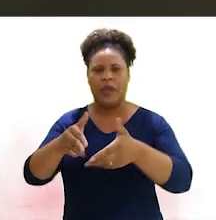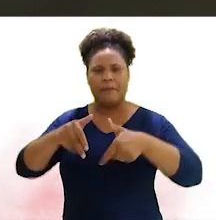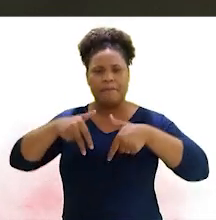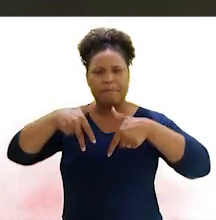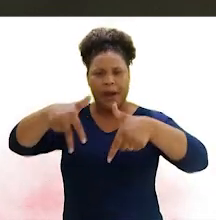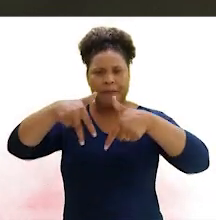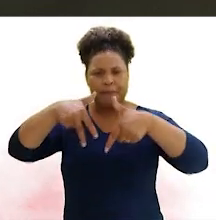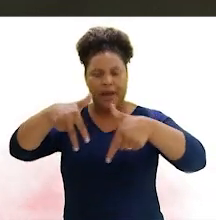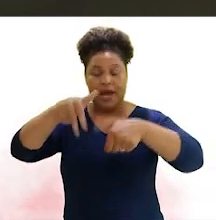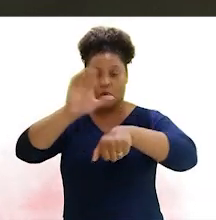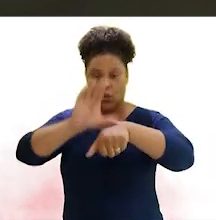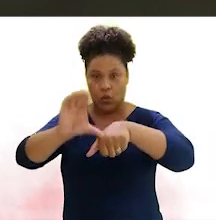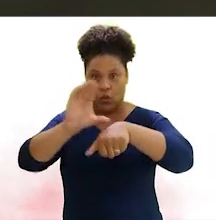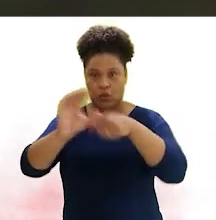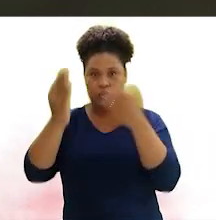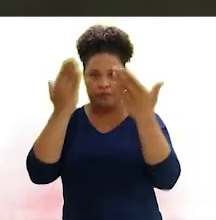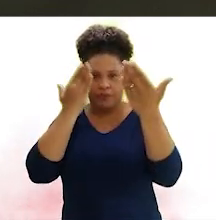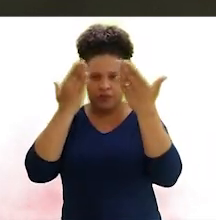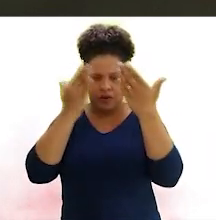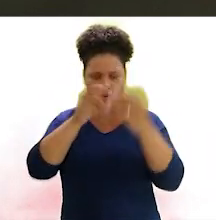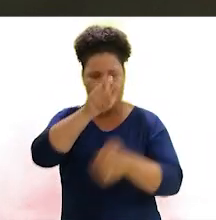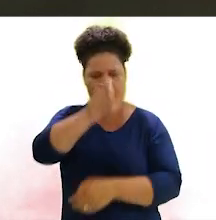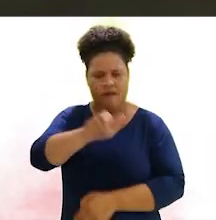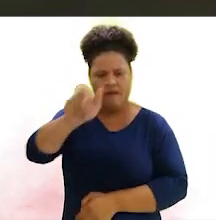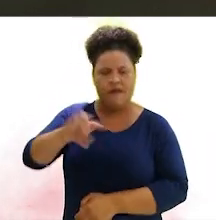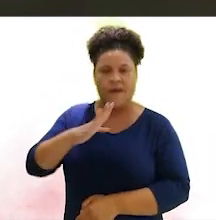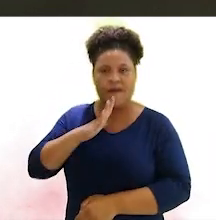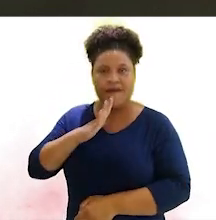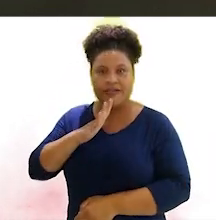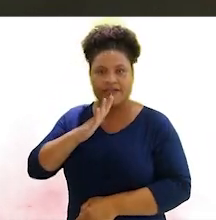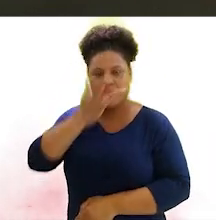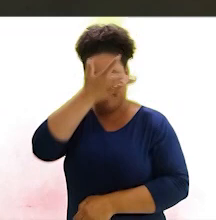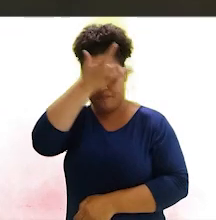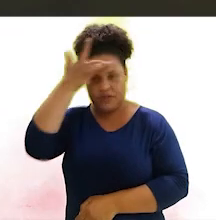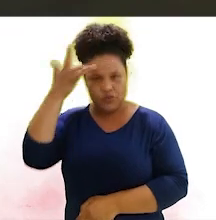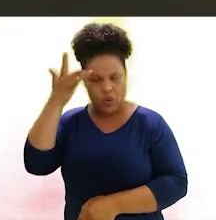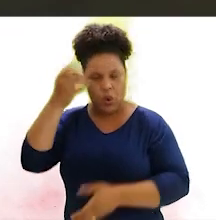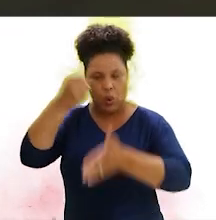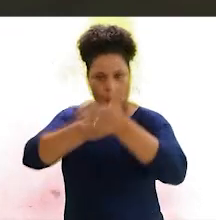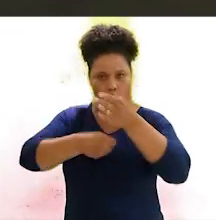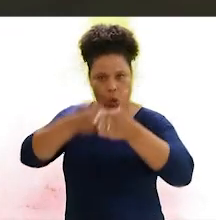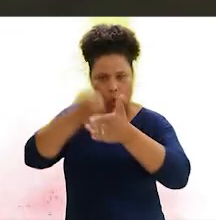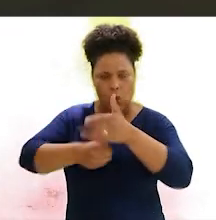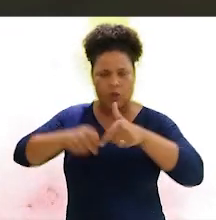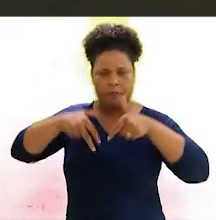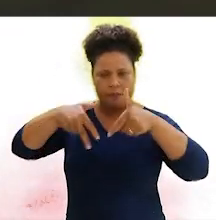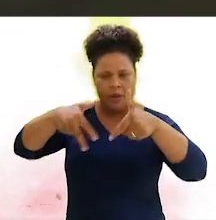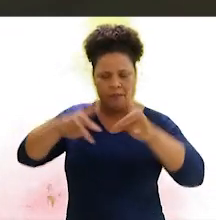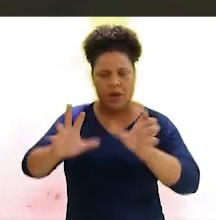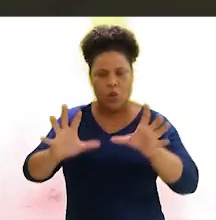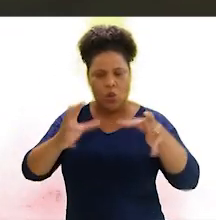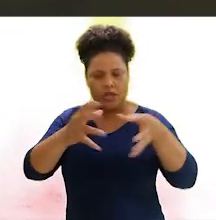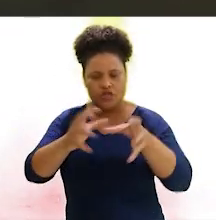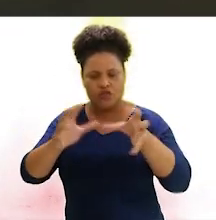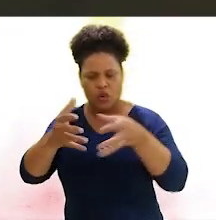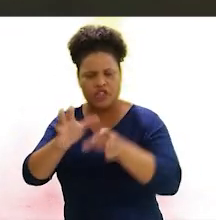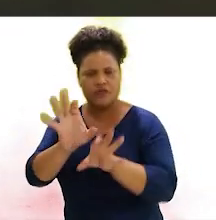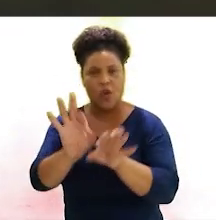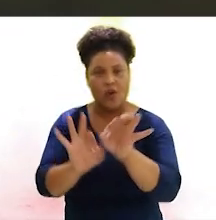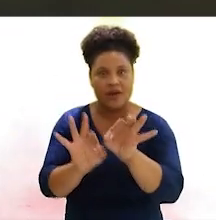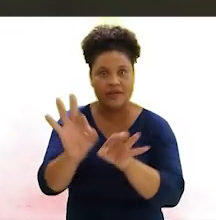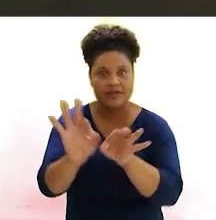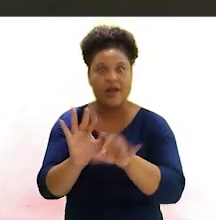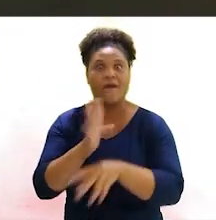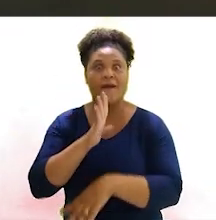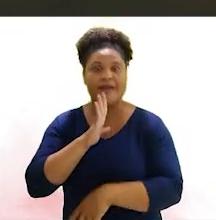eu conheci pessoas já de lutas de organizações de coletivos e